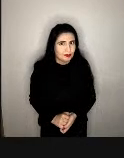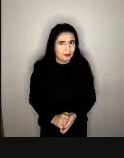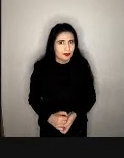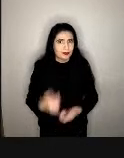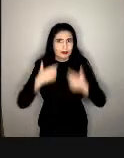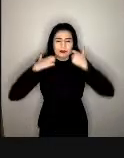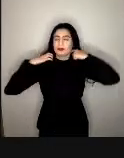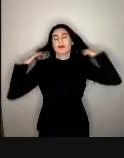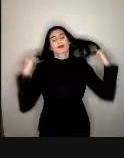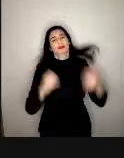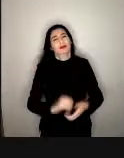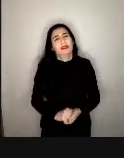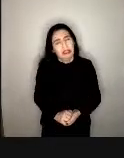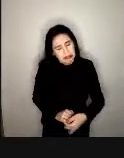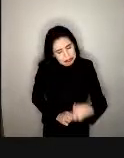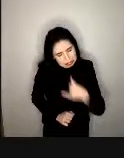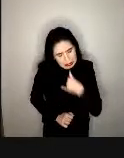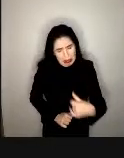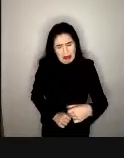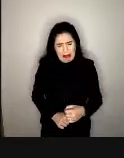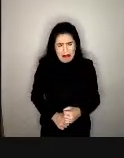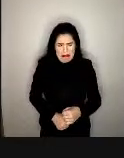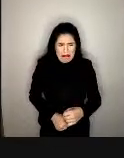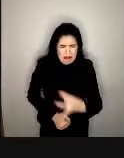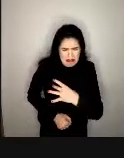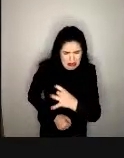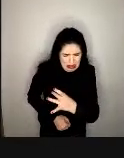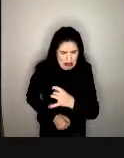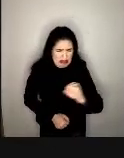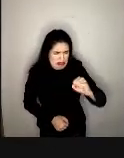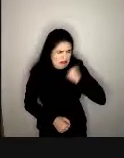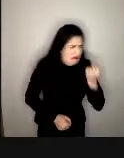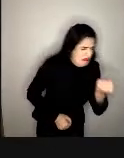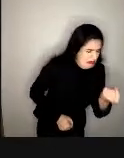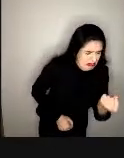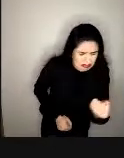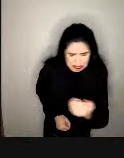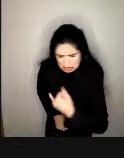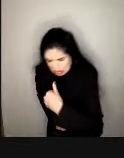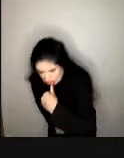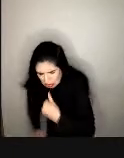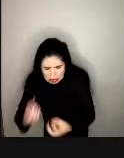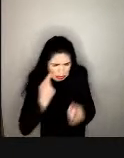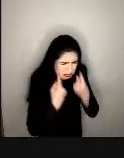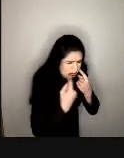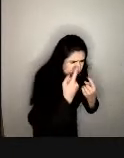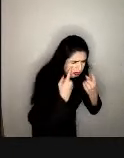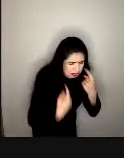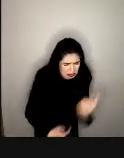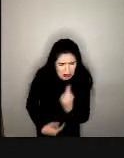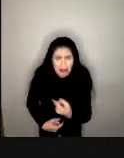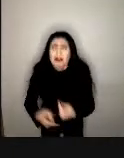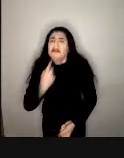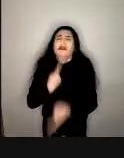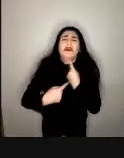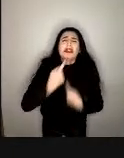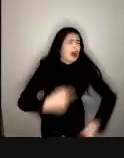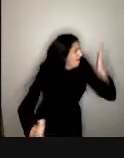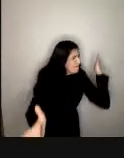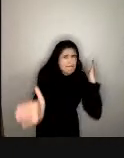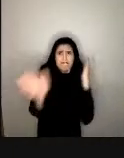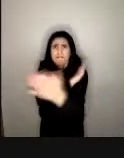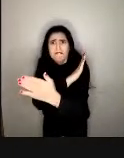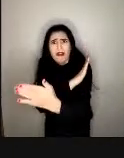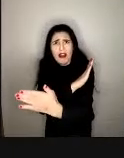sempre terríveis, né? Medo, raiva, revolta, tristeza, choro, solidão, vontade de fugir, às vezes tem tudo